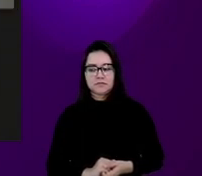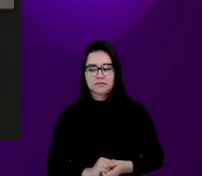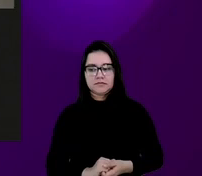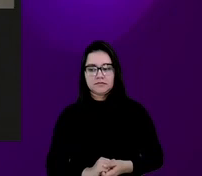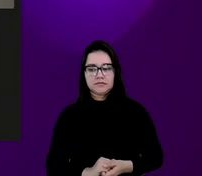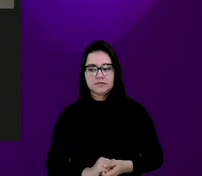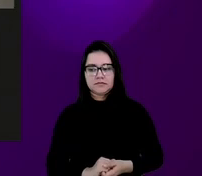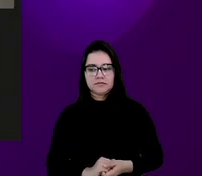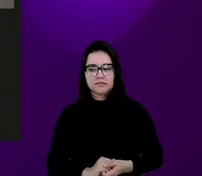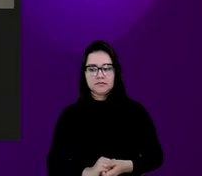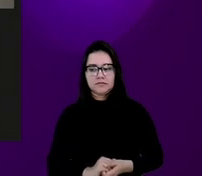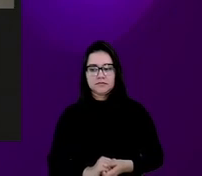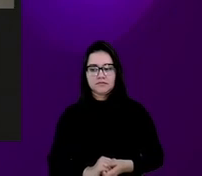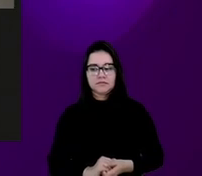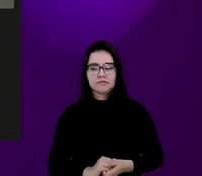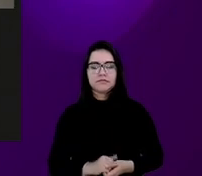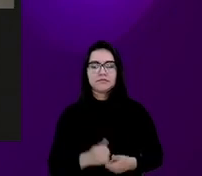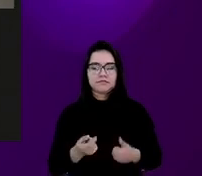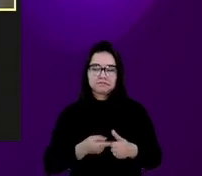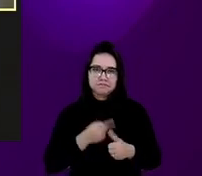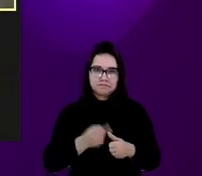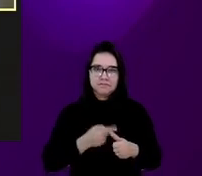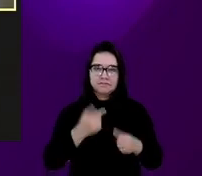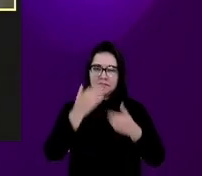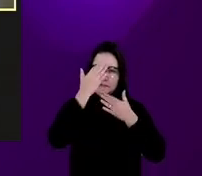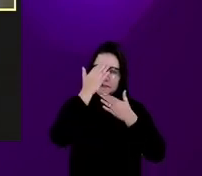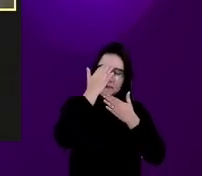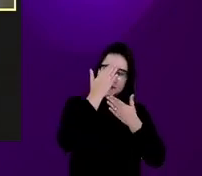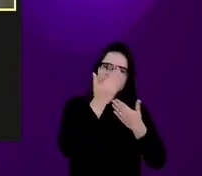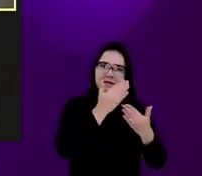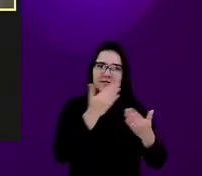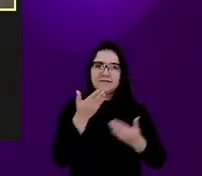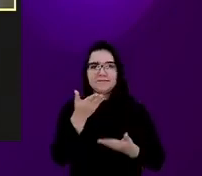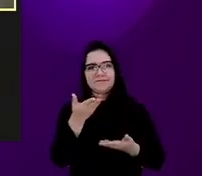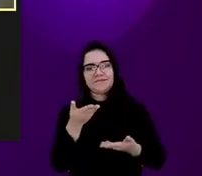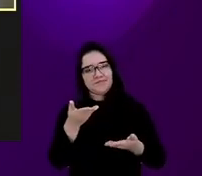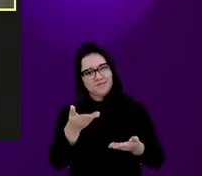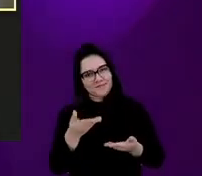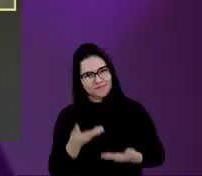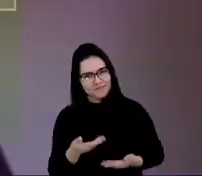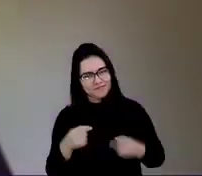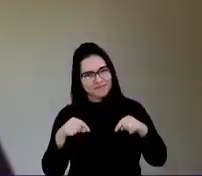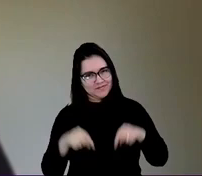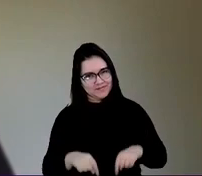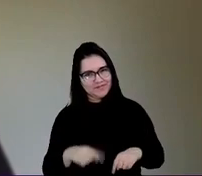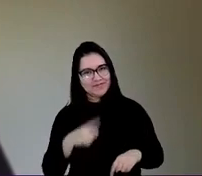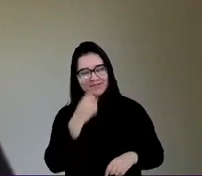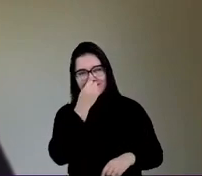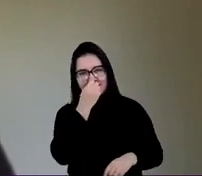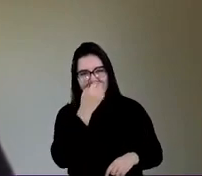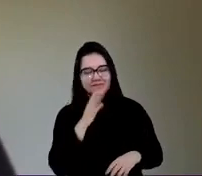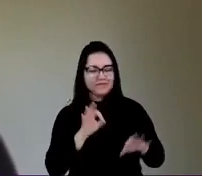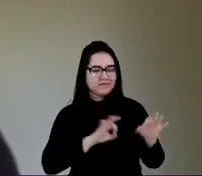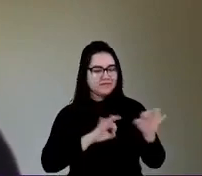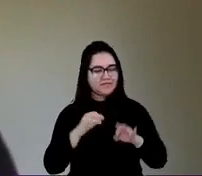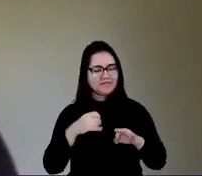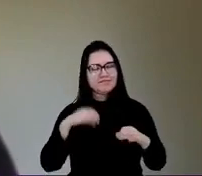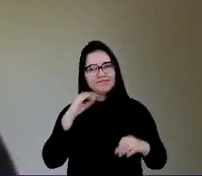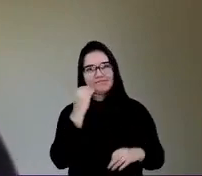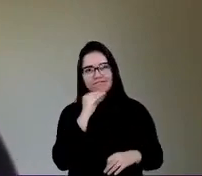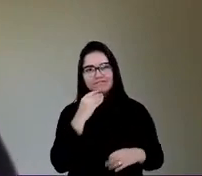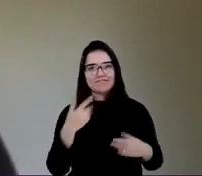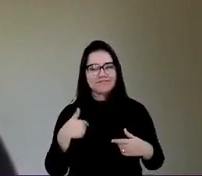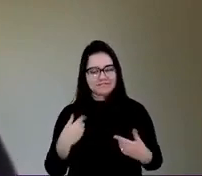Sim. Em primeiro lugar, eu queria agradecer você, Rodrigo, a organização, por ter a oportunidade de estar aqui hoje.